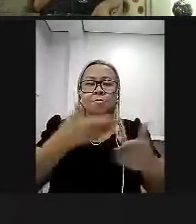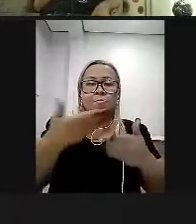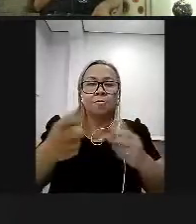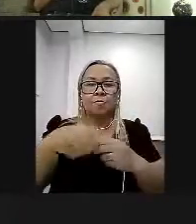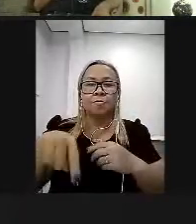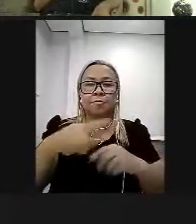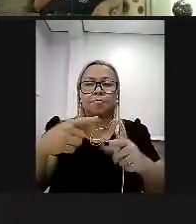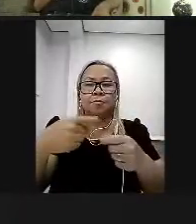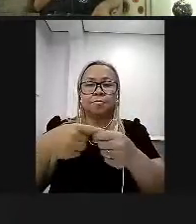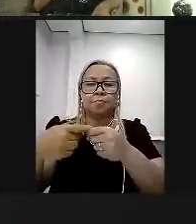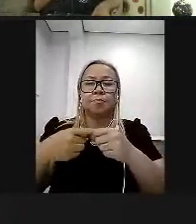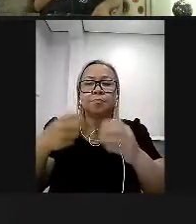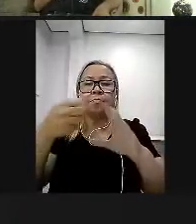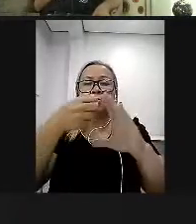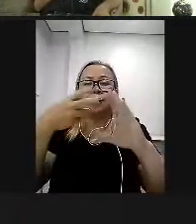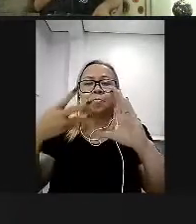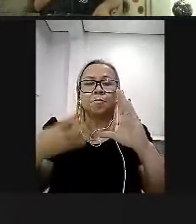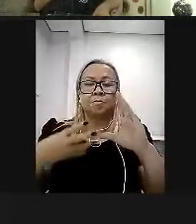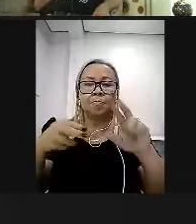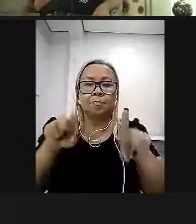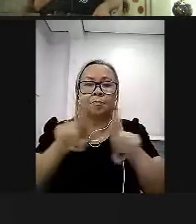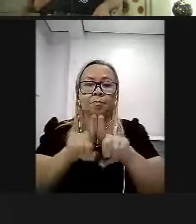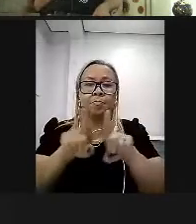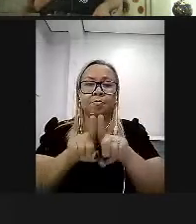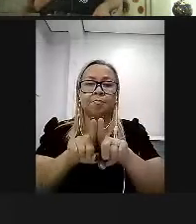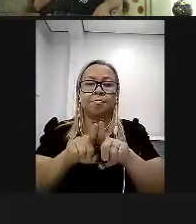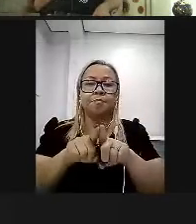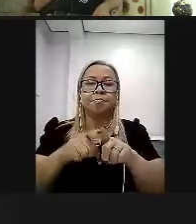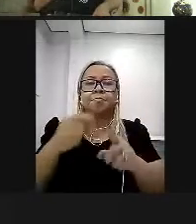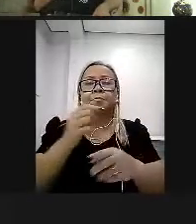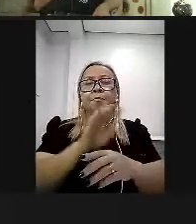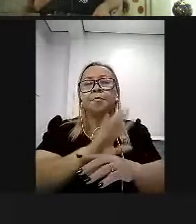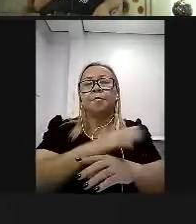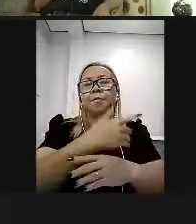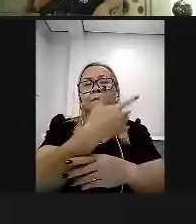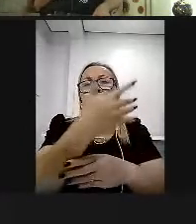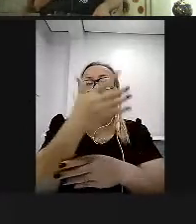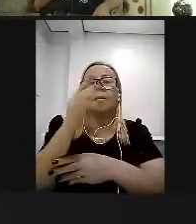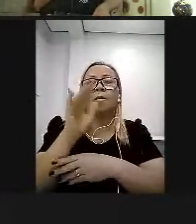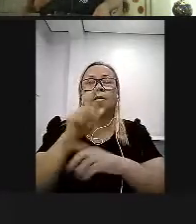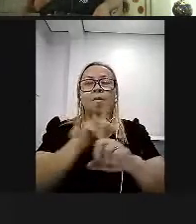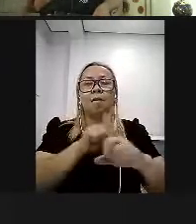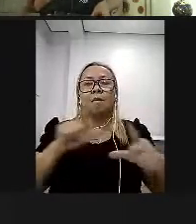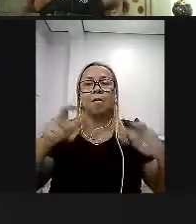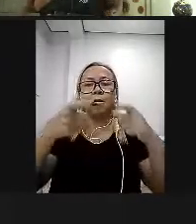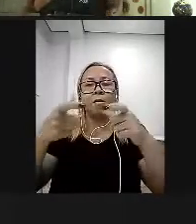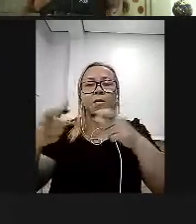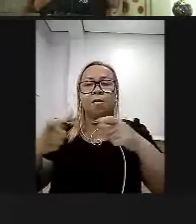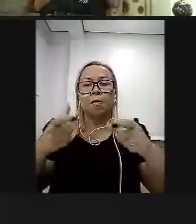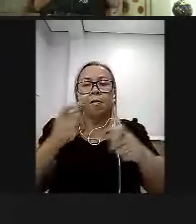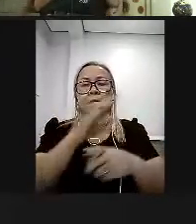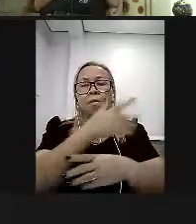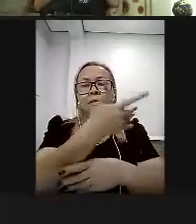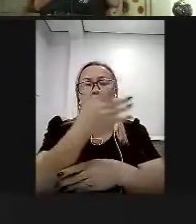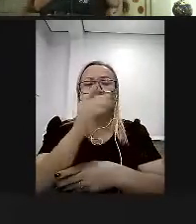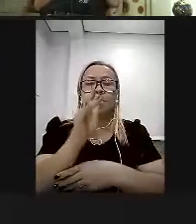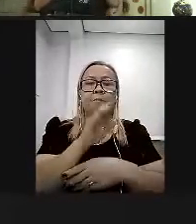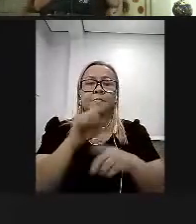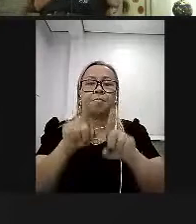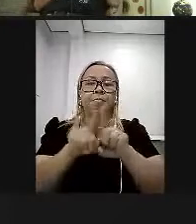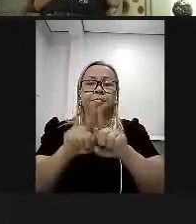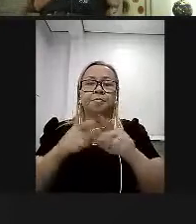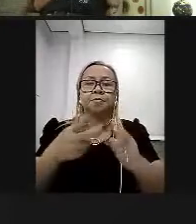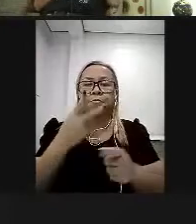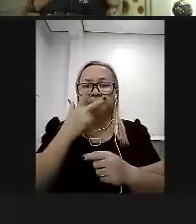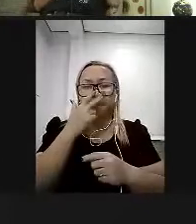o aspecto da paisagem e da natureza. E eu acho que